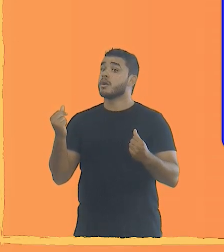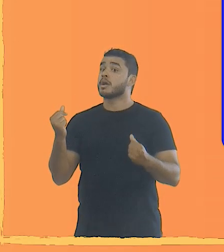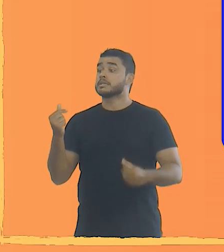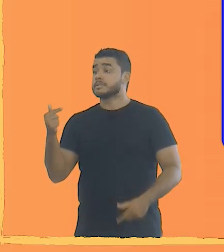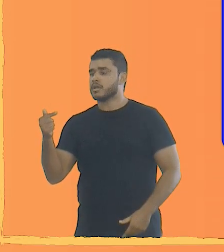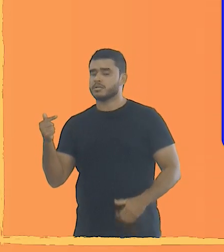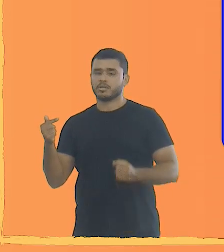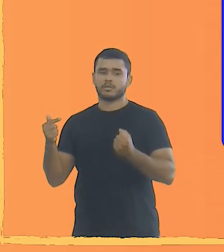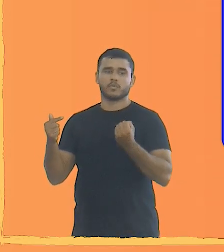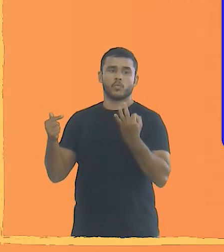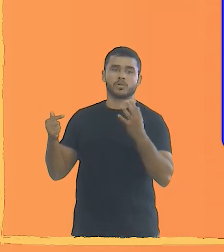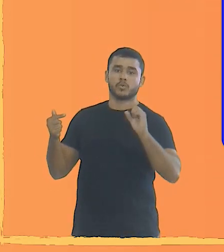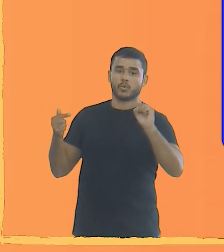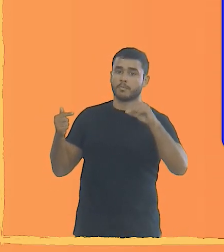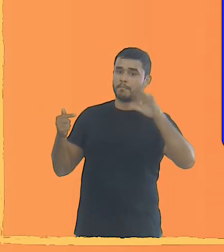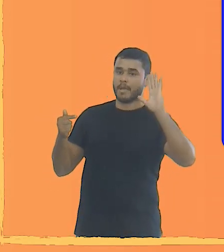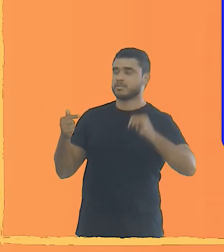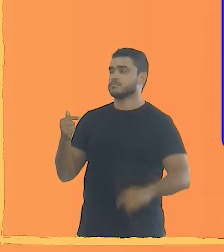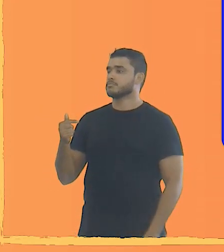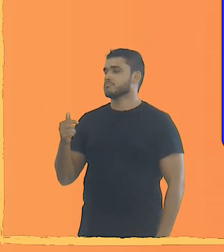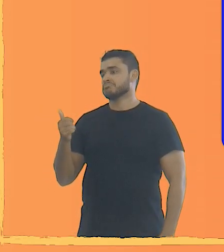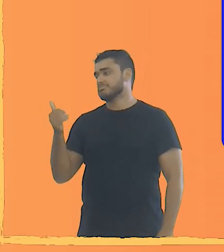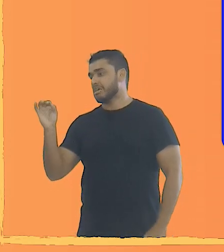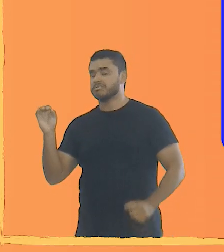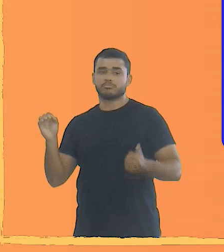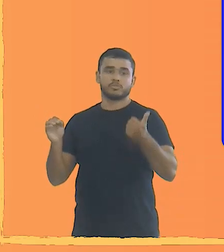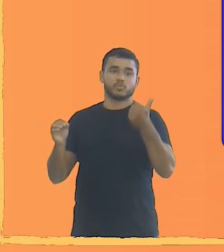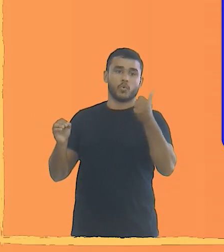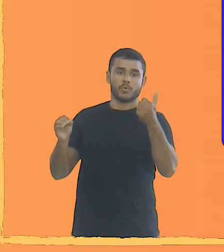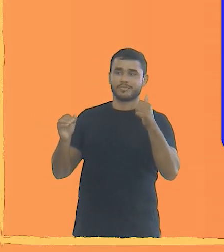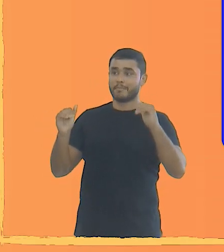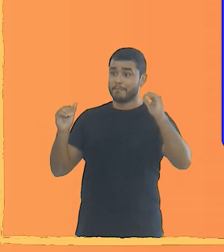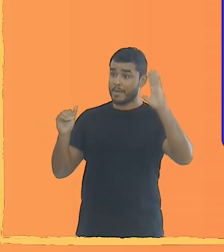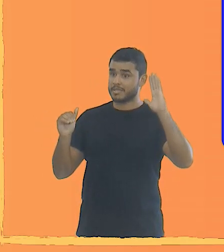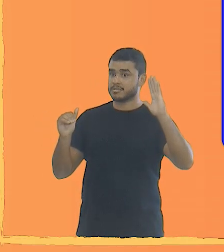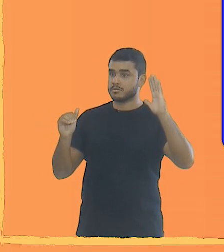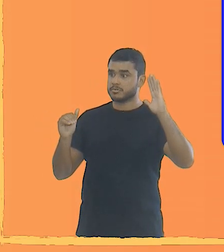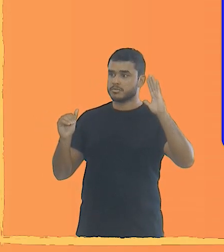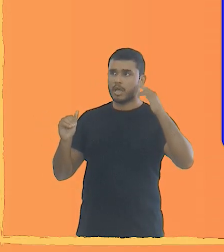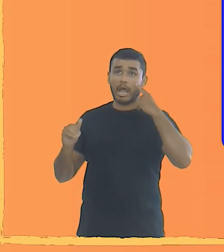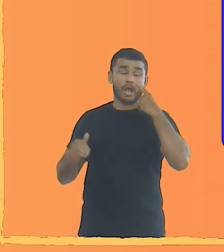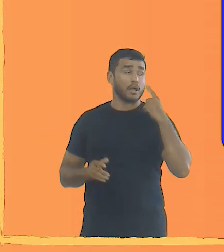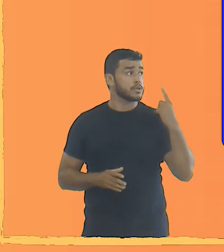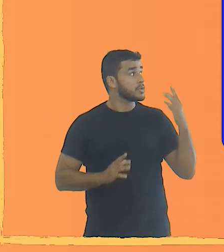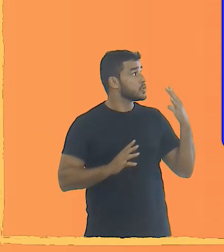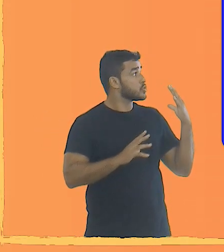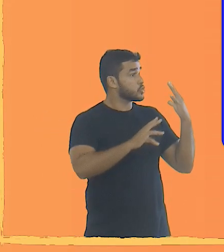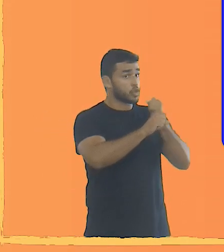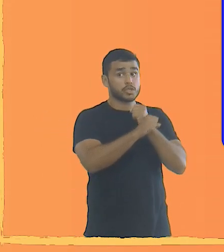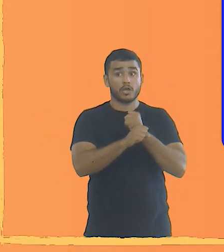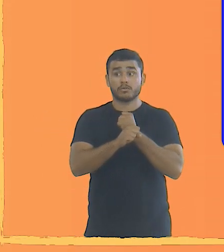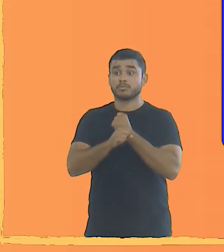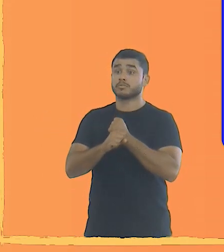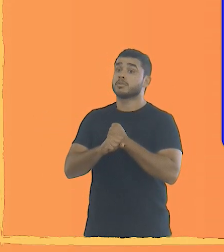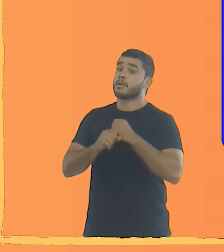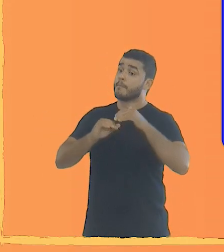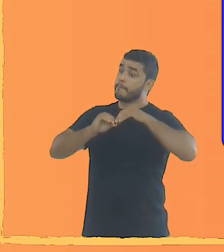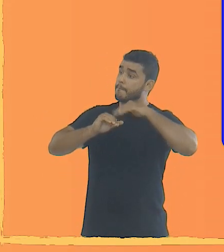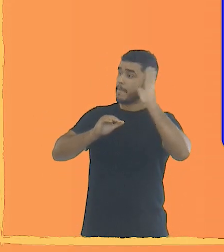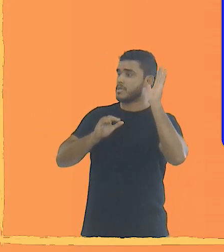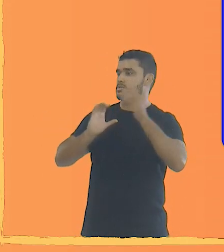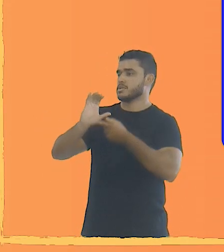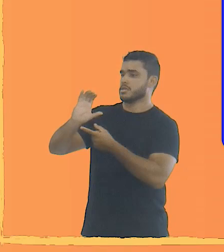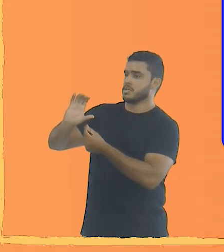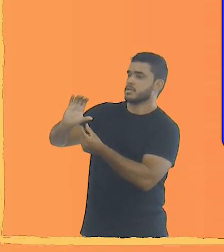pedido repetido. Tá, então quantos clientes? Não sei. Mas eu preciso ter mais clientes do que a